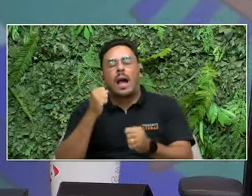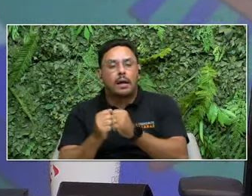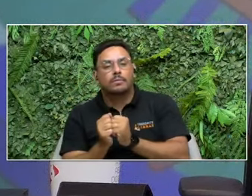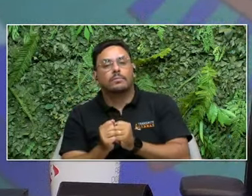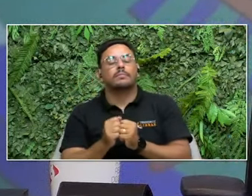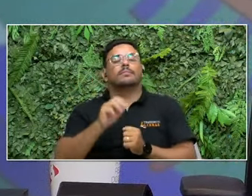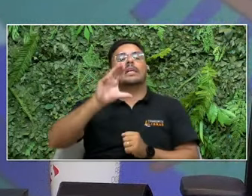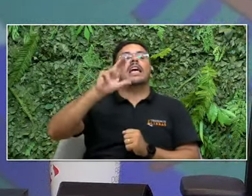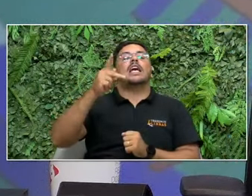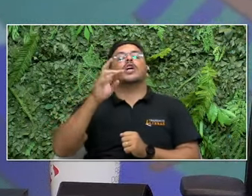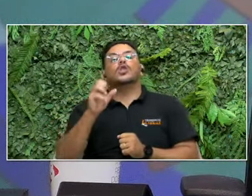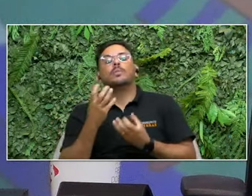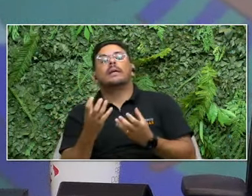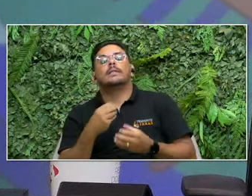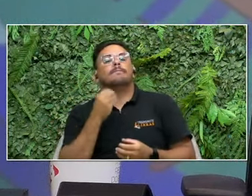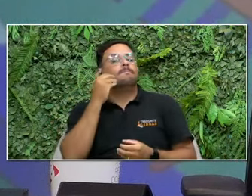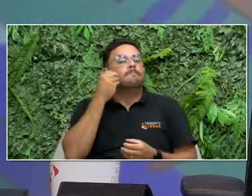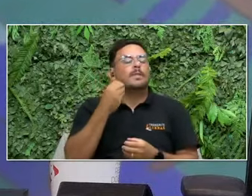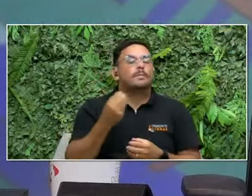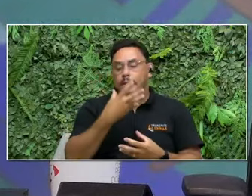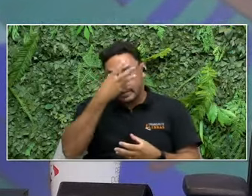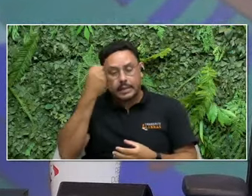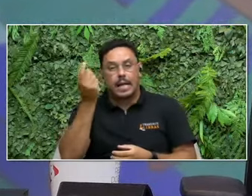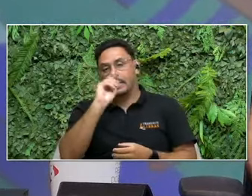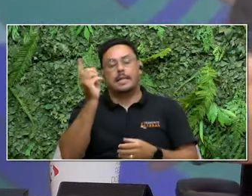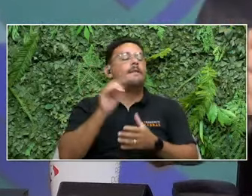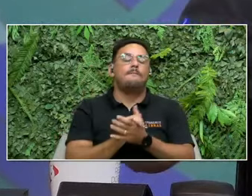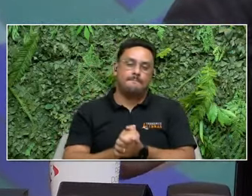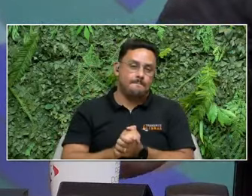chips quem Experimenta não esquece